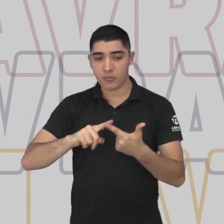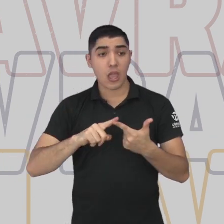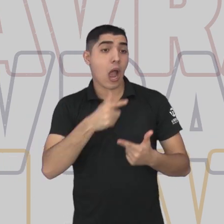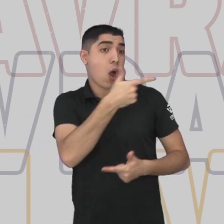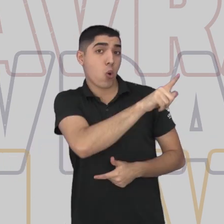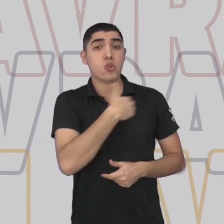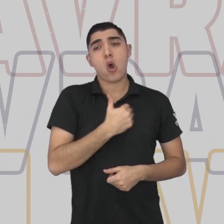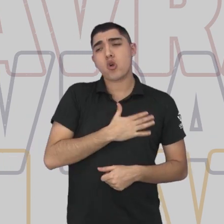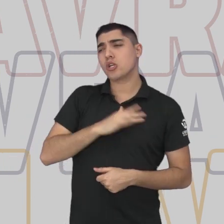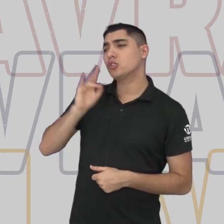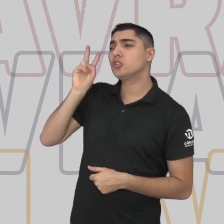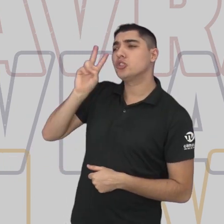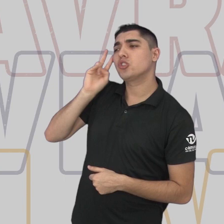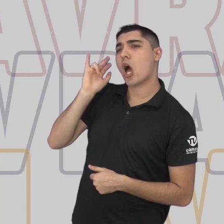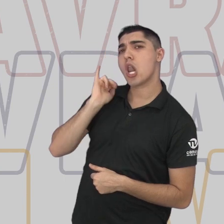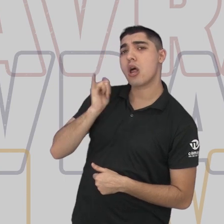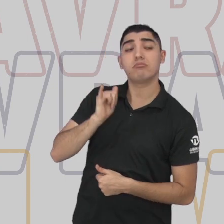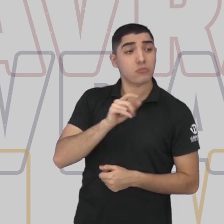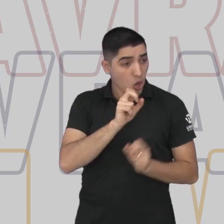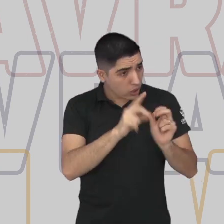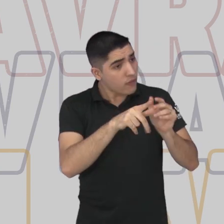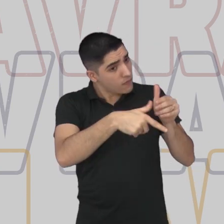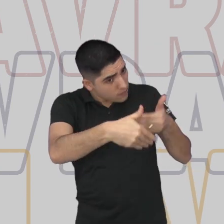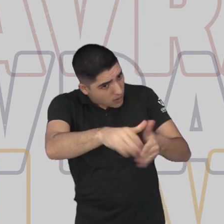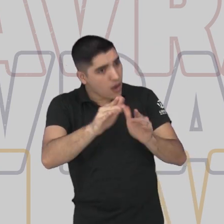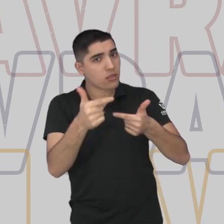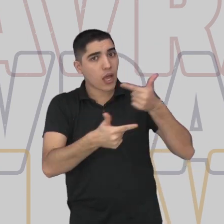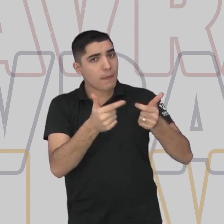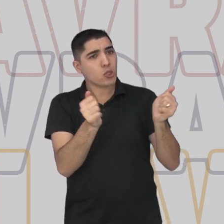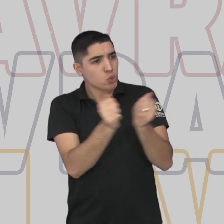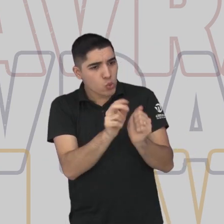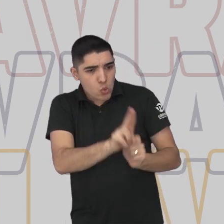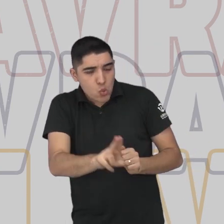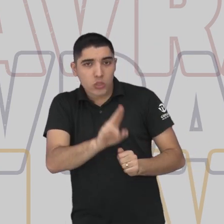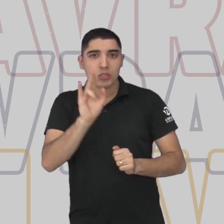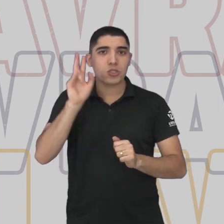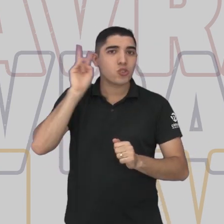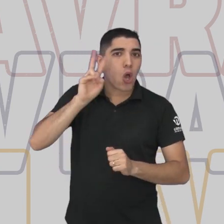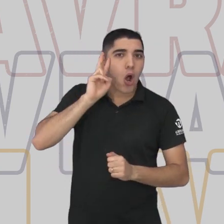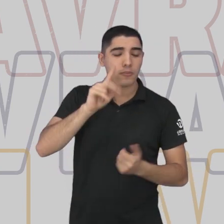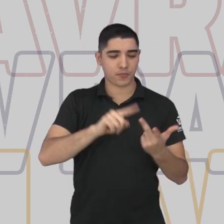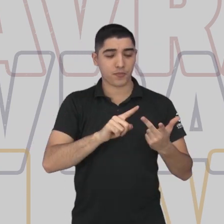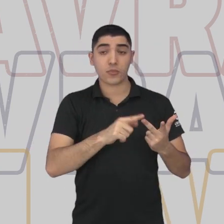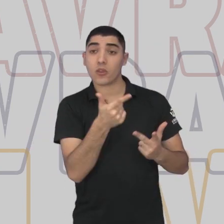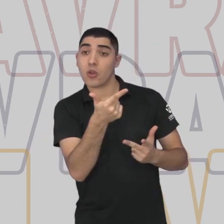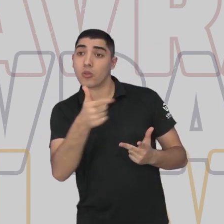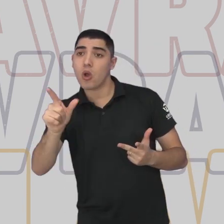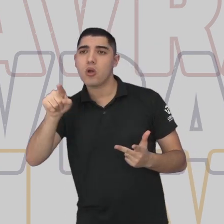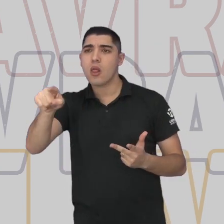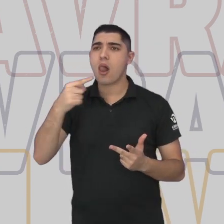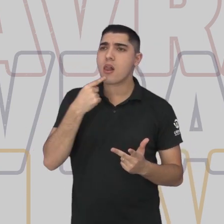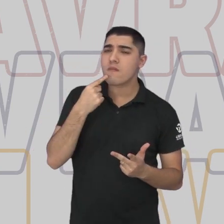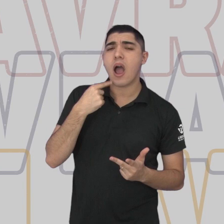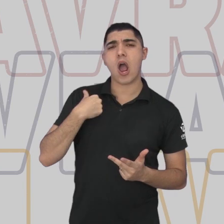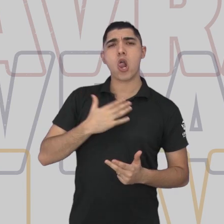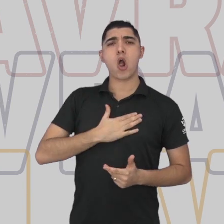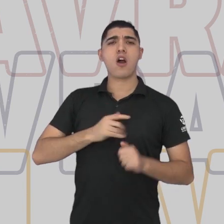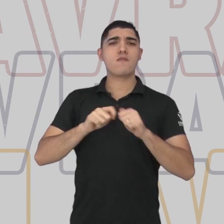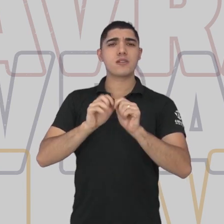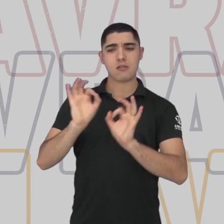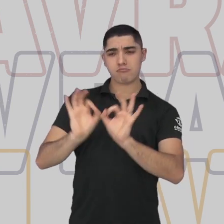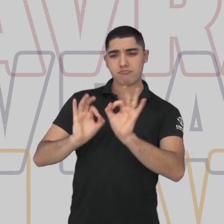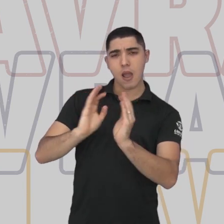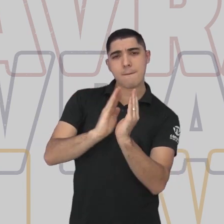trabalha o jogo. Eu gosto mais de trabalhar com história, eu me dou bem com história, então vai trabalhar com histórias, né? Eu me dou